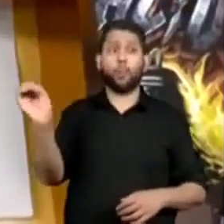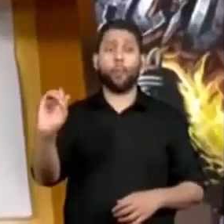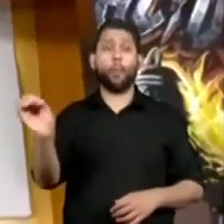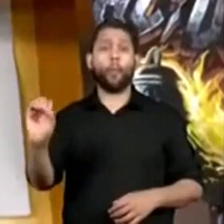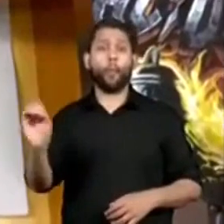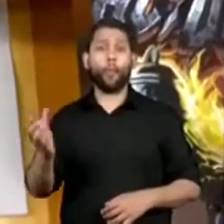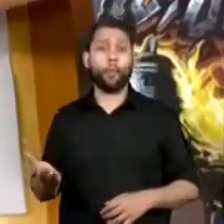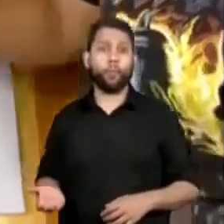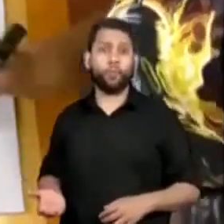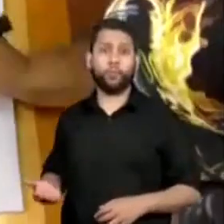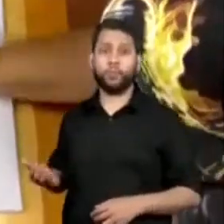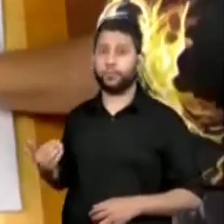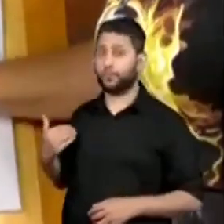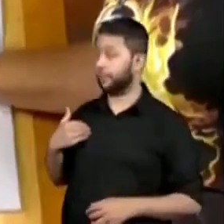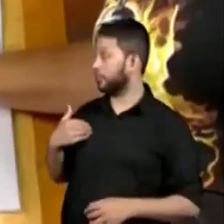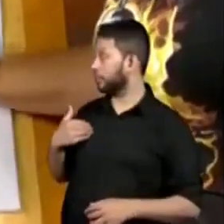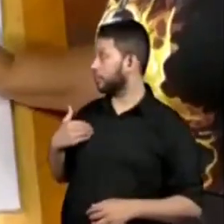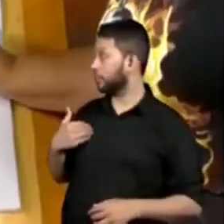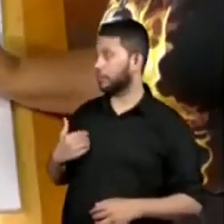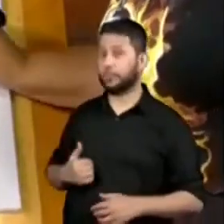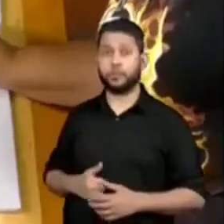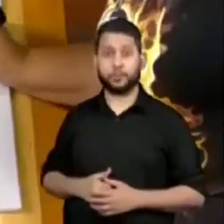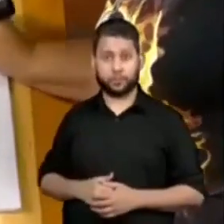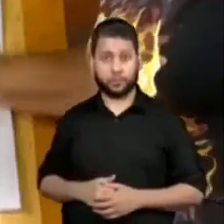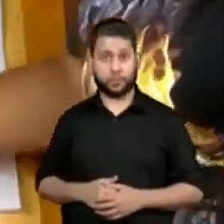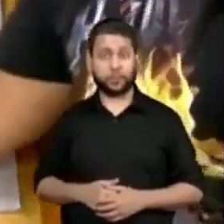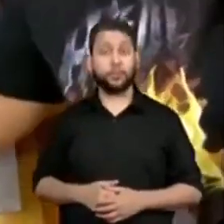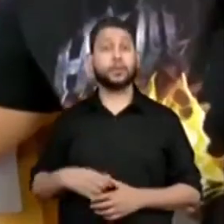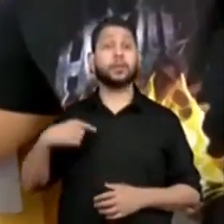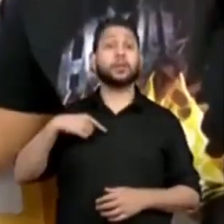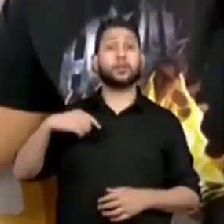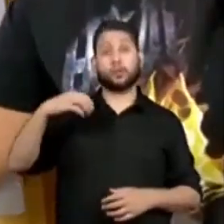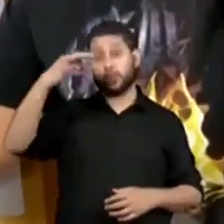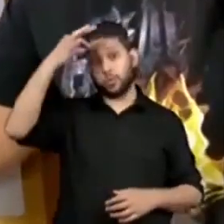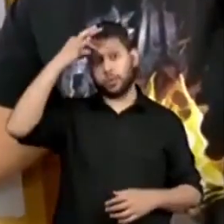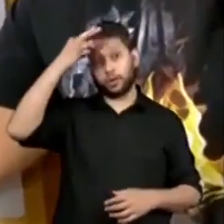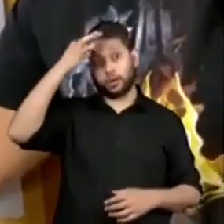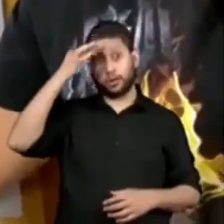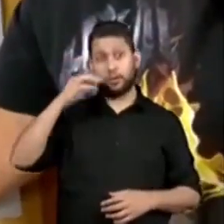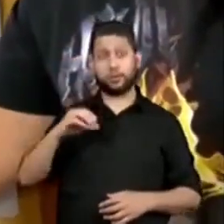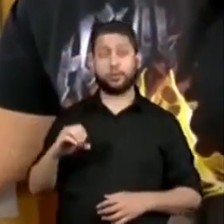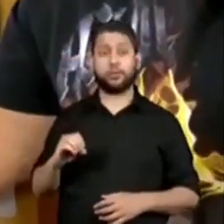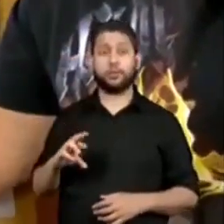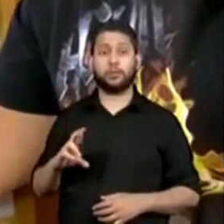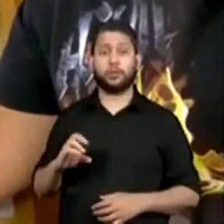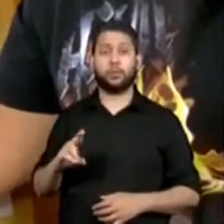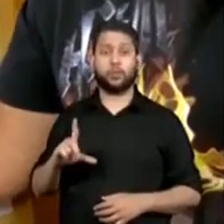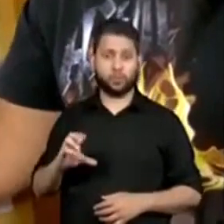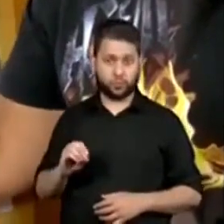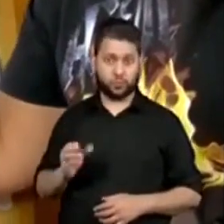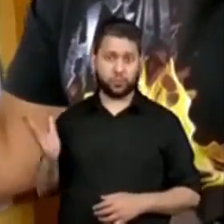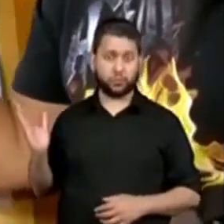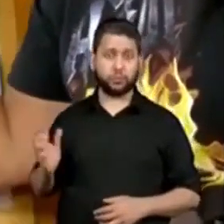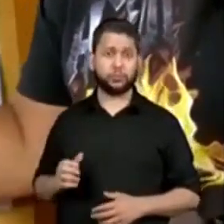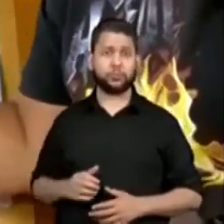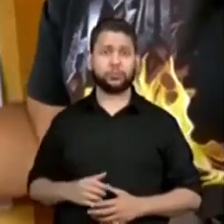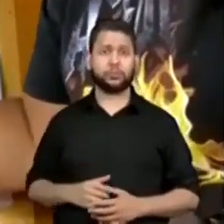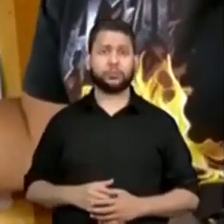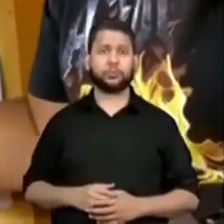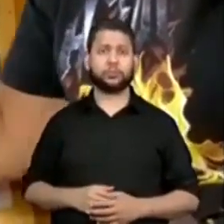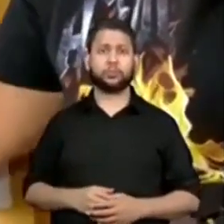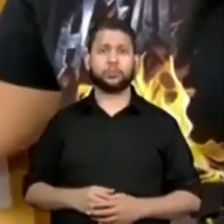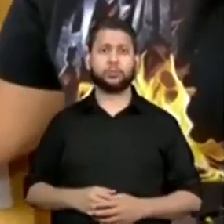o local saúde igual né e eu o Oráculo